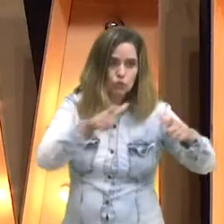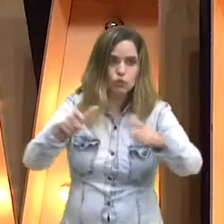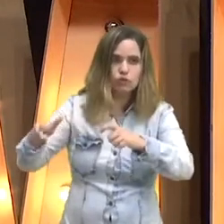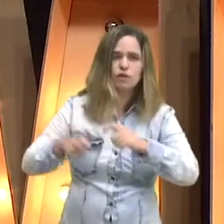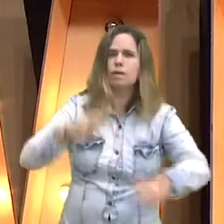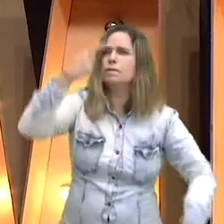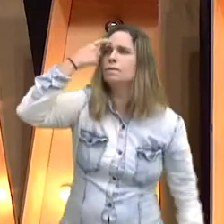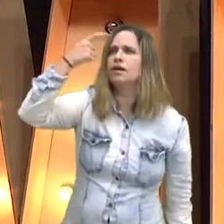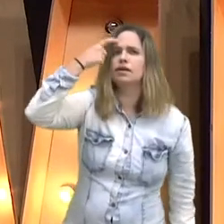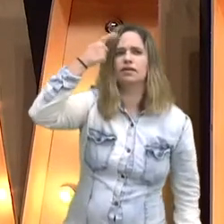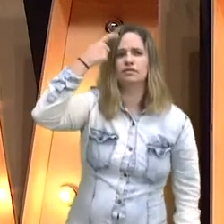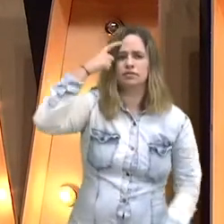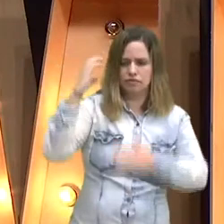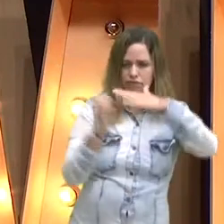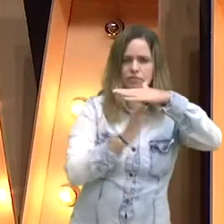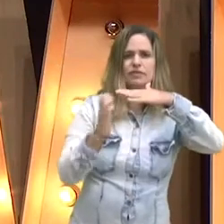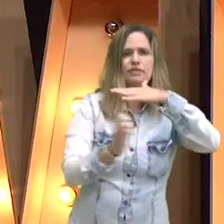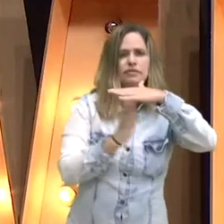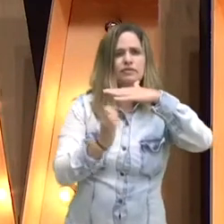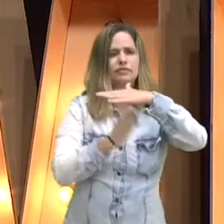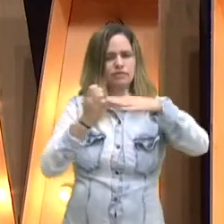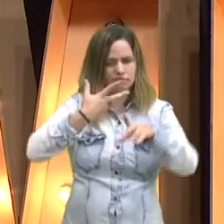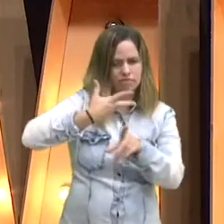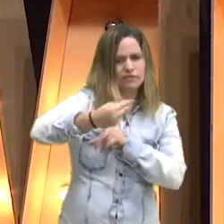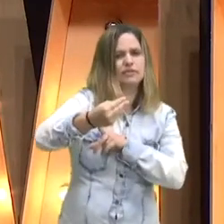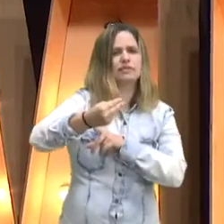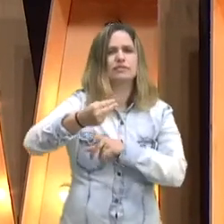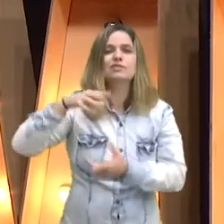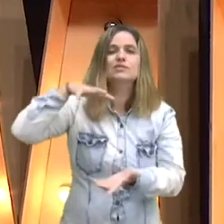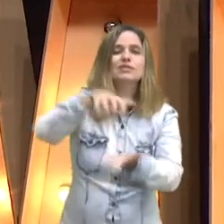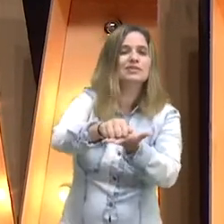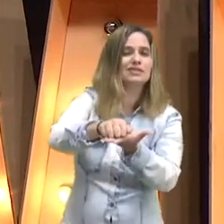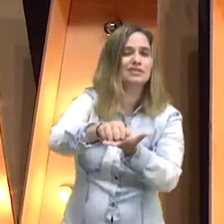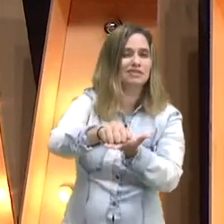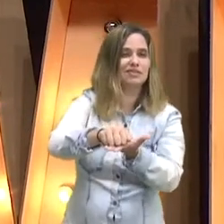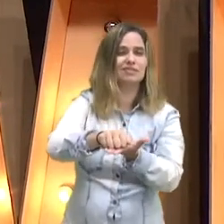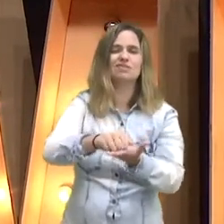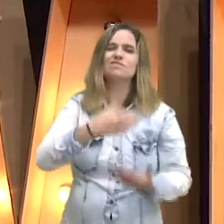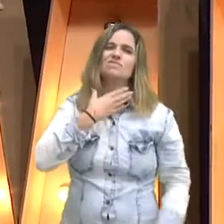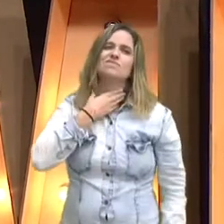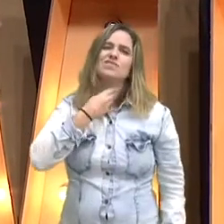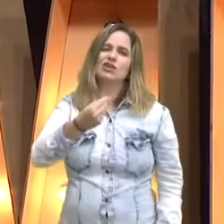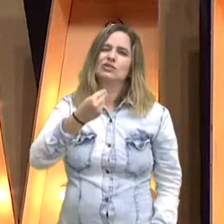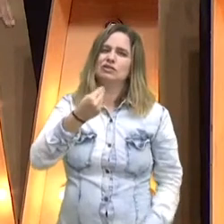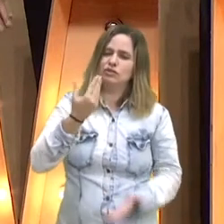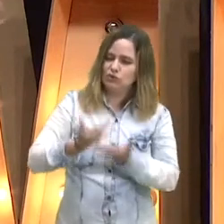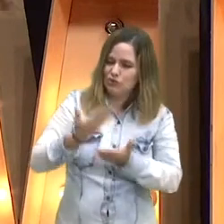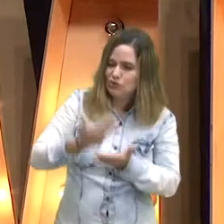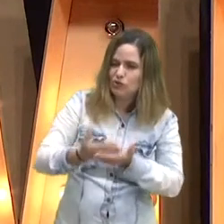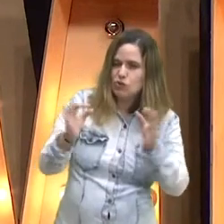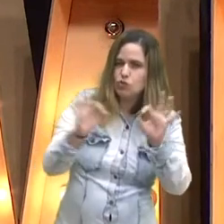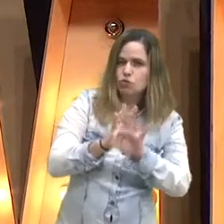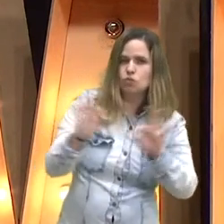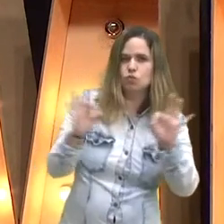mentalidade empreendedora, vencedora, conquistadora. O filho não estudou, não acabou nem o